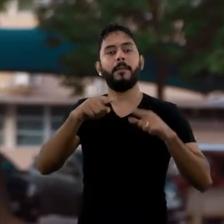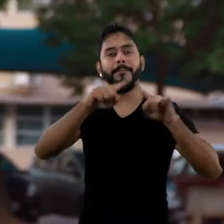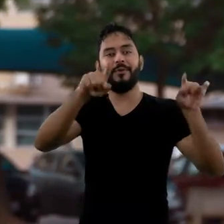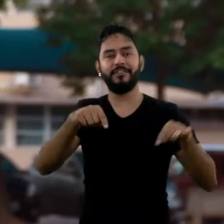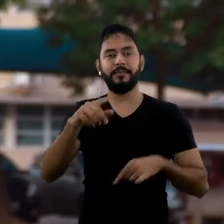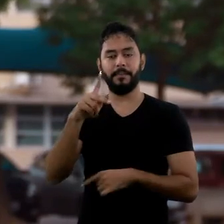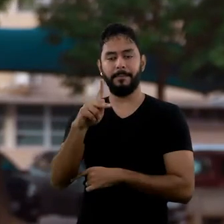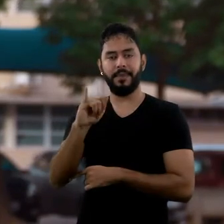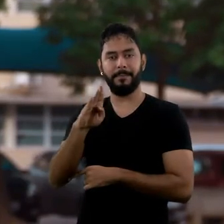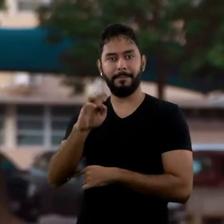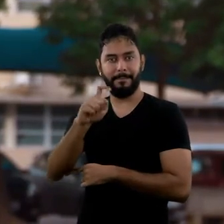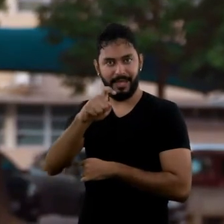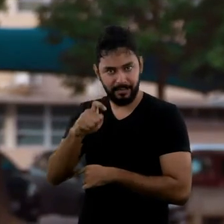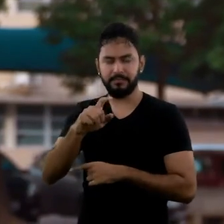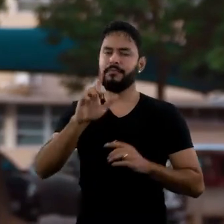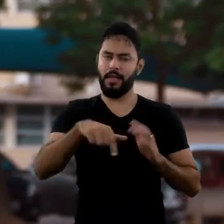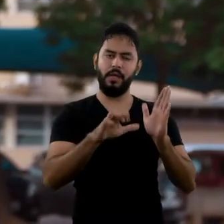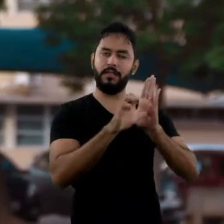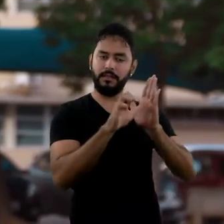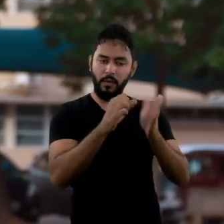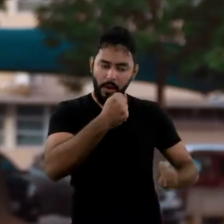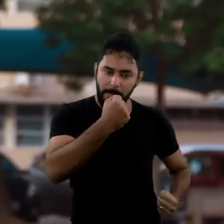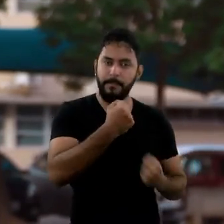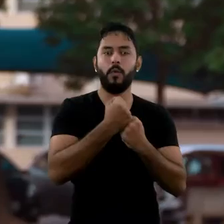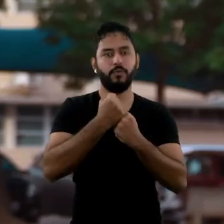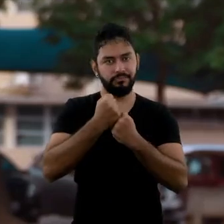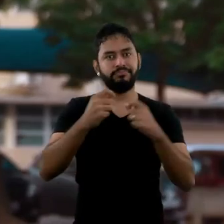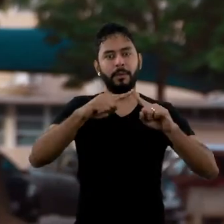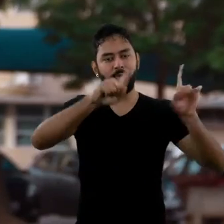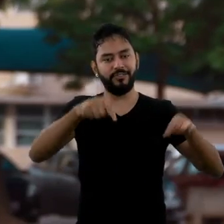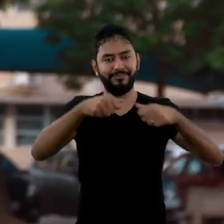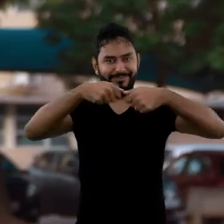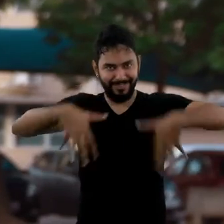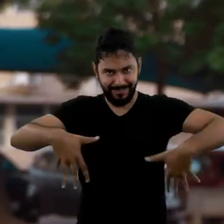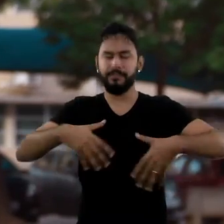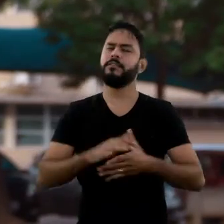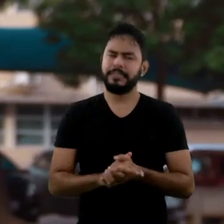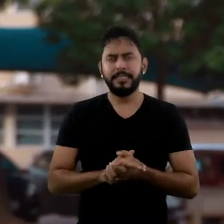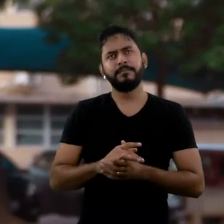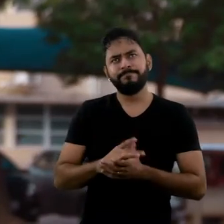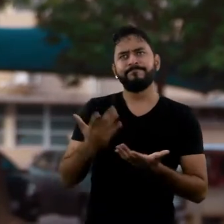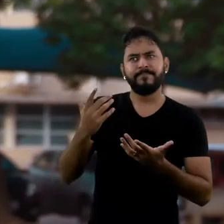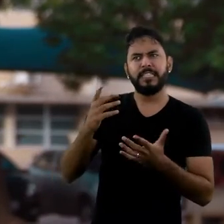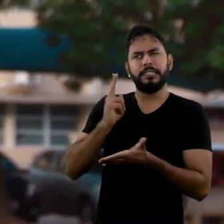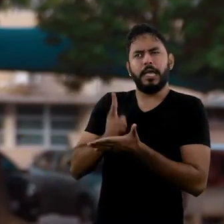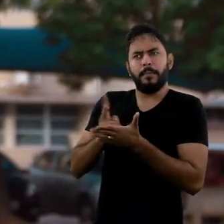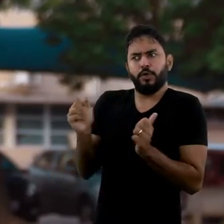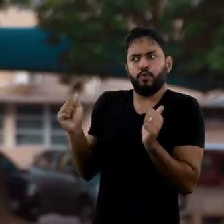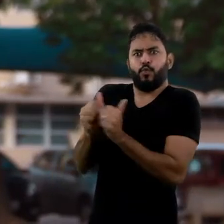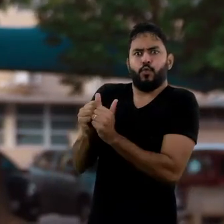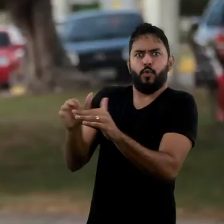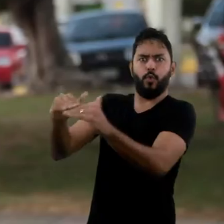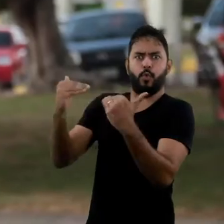do edital PIBEX, que é um edital que dá apoio a projetos de extensão. A ideia não é estar sempre com a